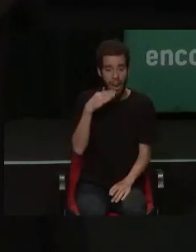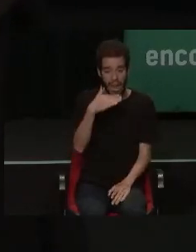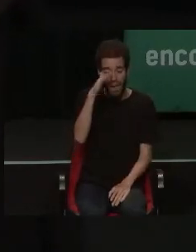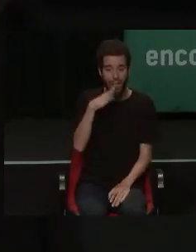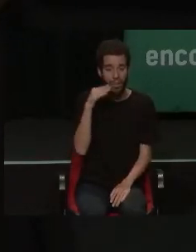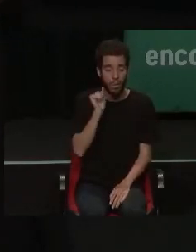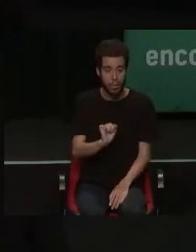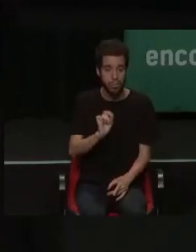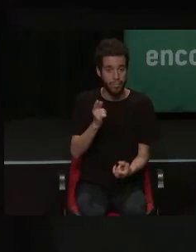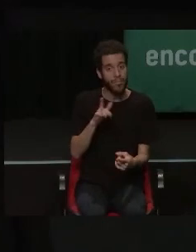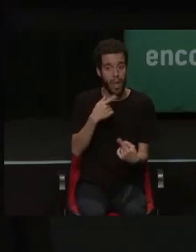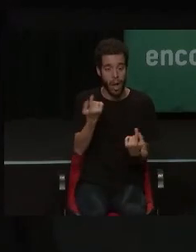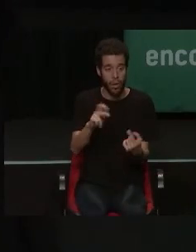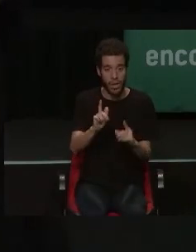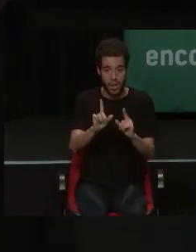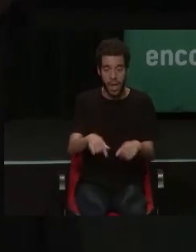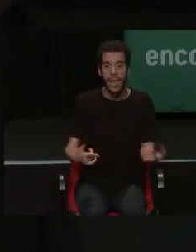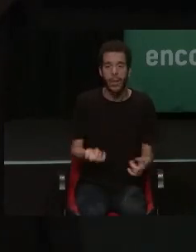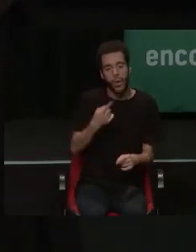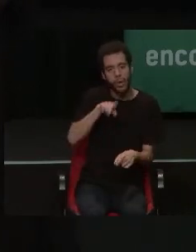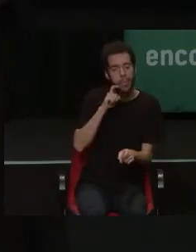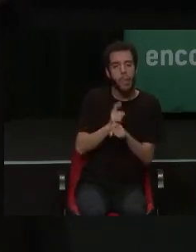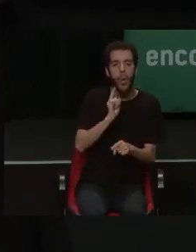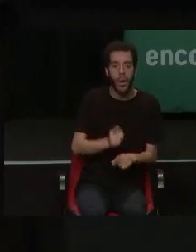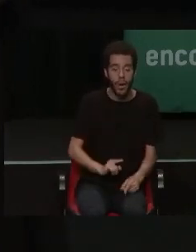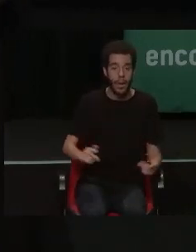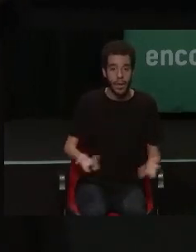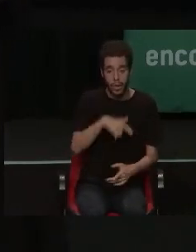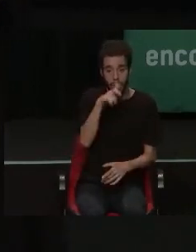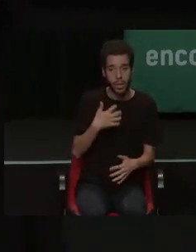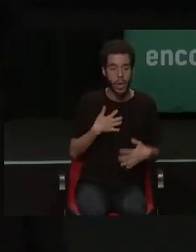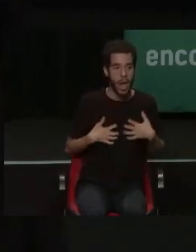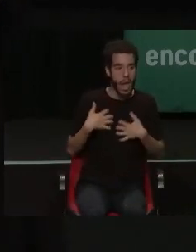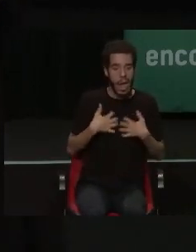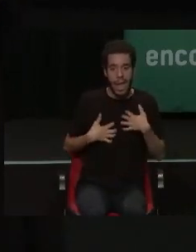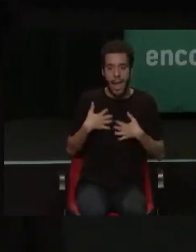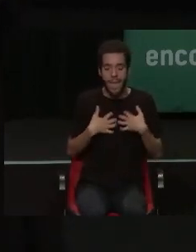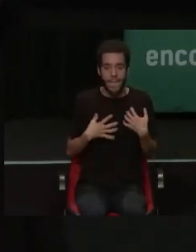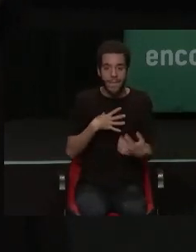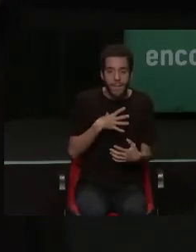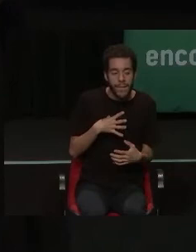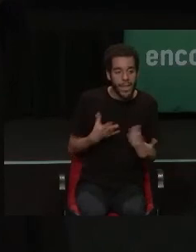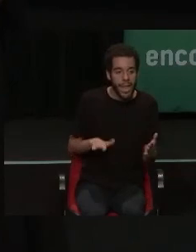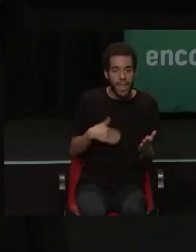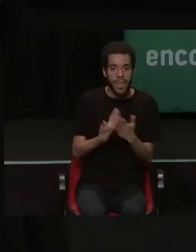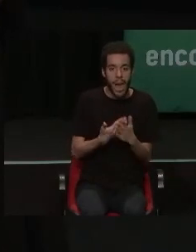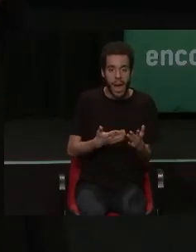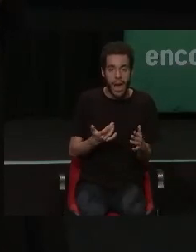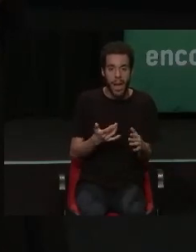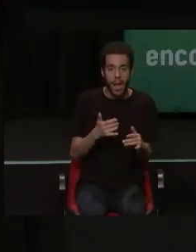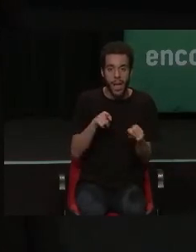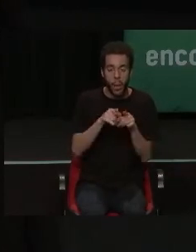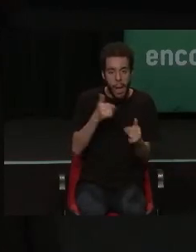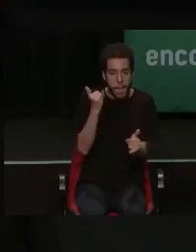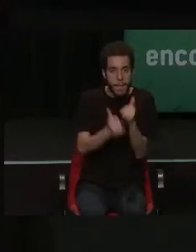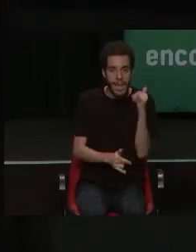que nós verificamos foi que as pessoas mais ansiosas em termos de vinculação com os outros tendem a envolver-se em mais risco ao